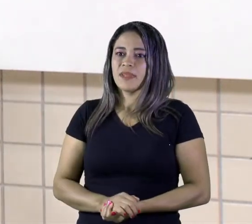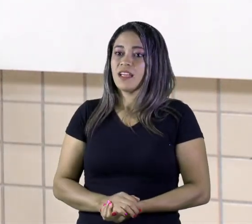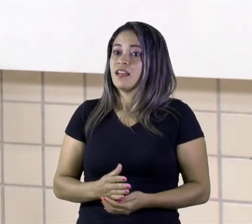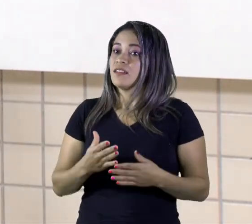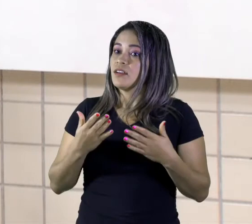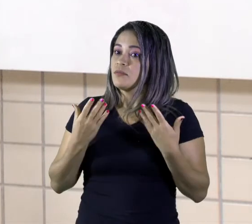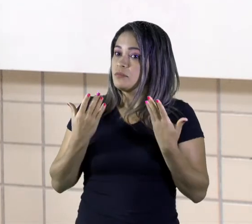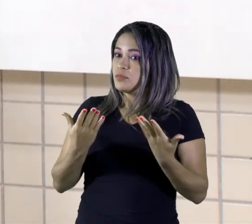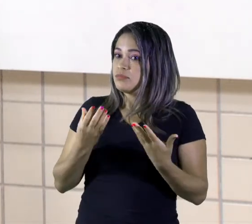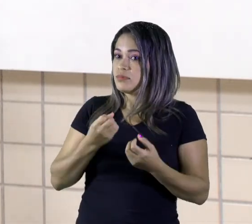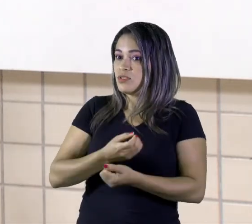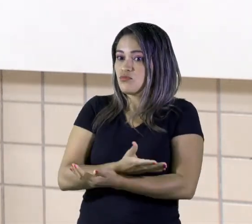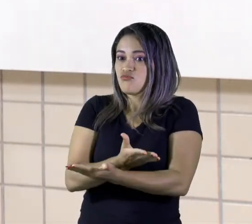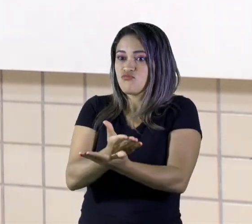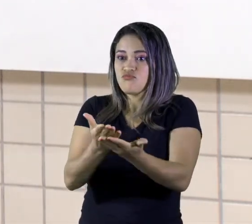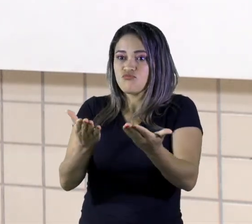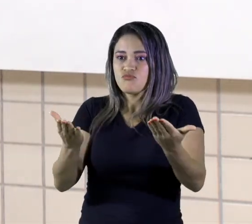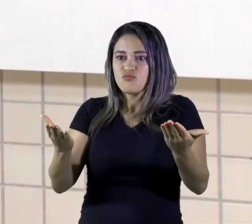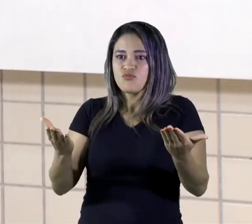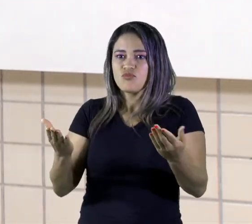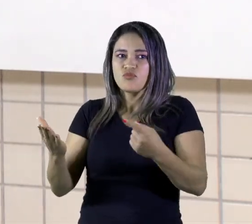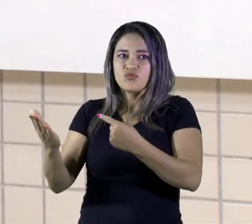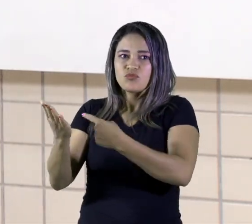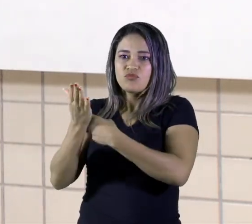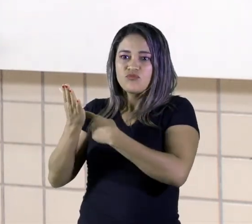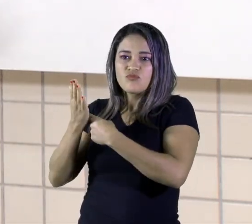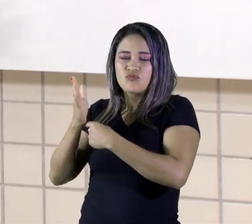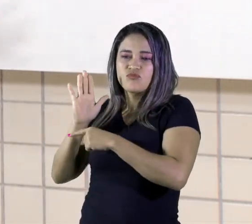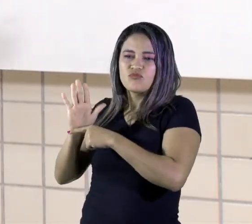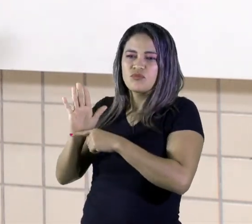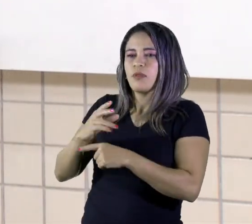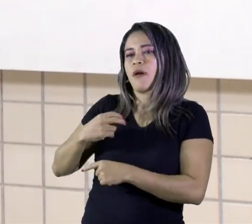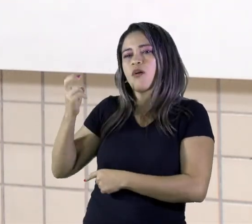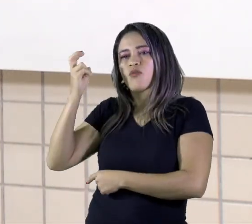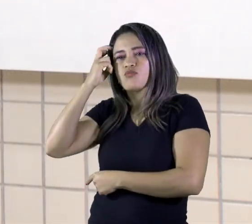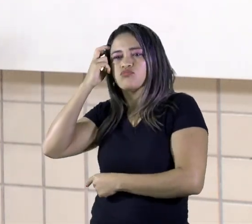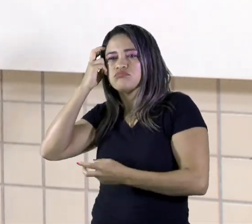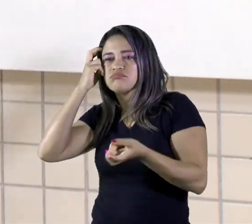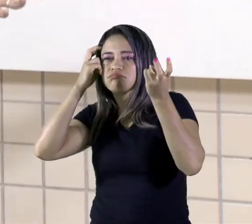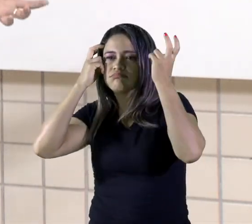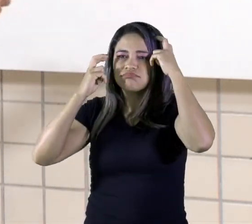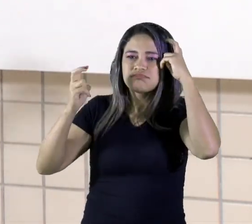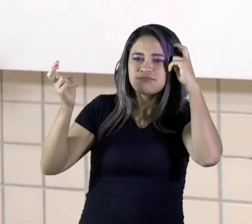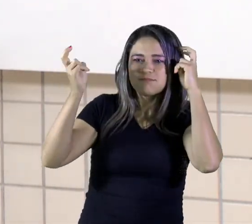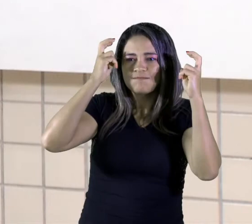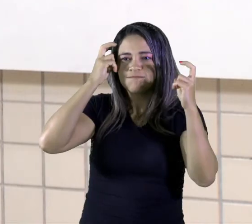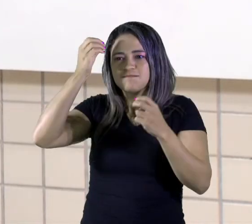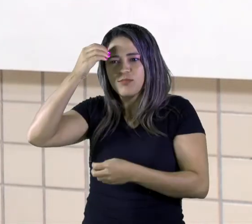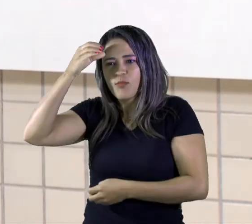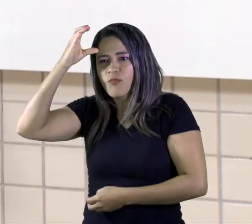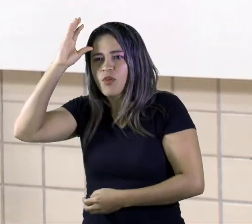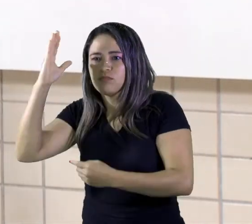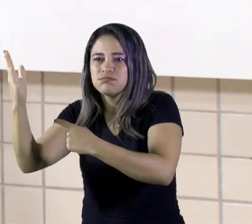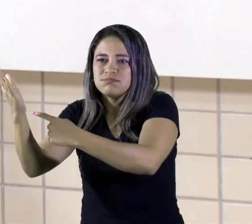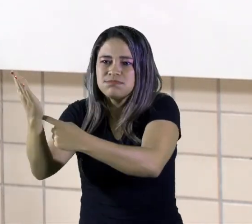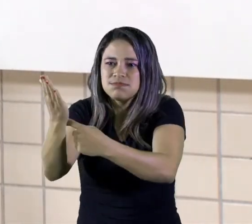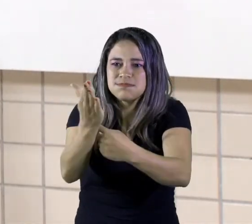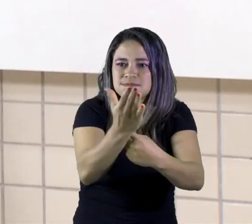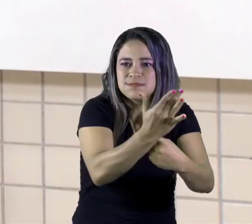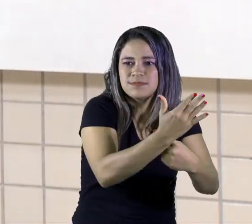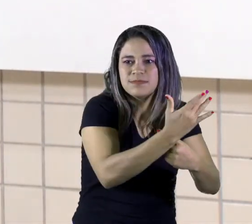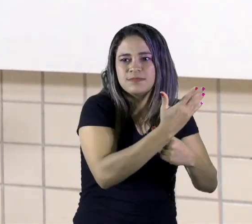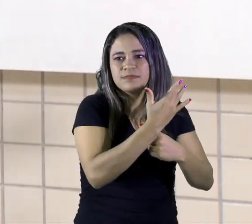que contribuem. Cada um traz uma cultura de um lugar, um conhecimento de outro lugar e se